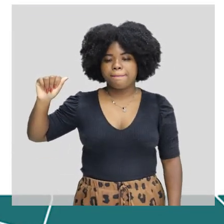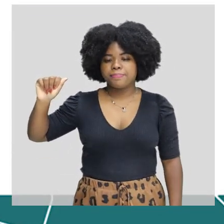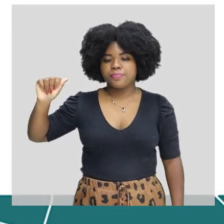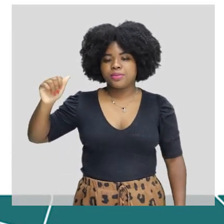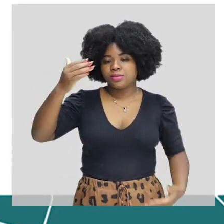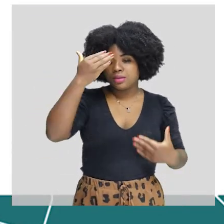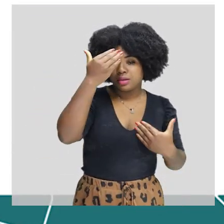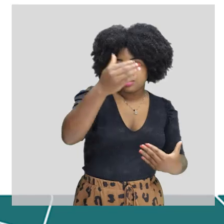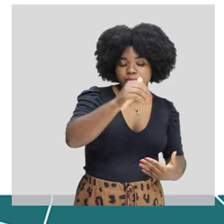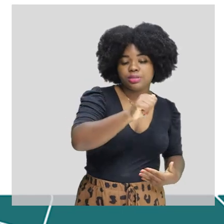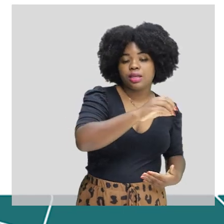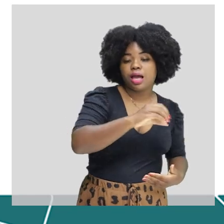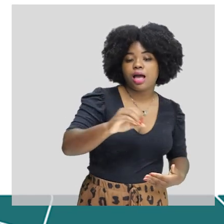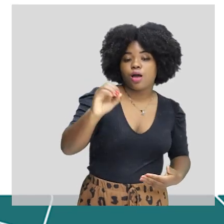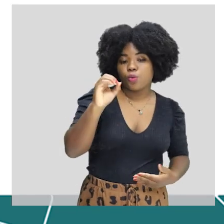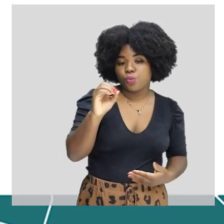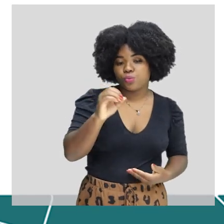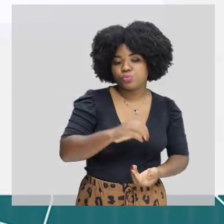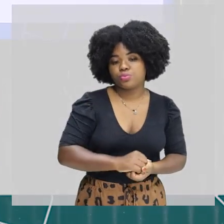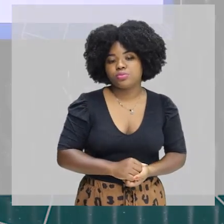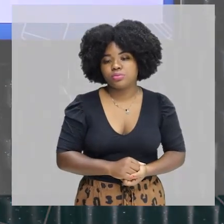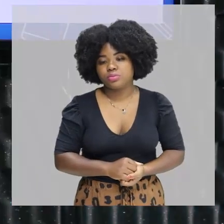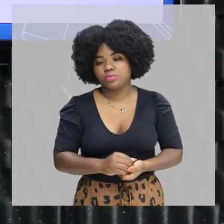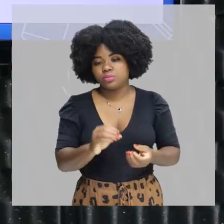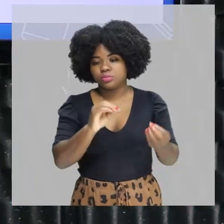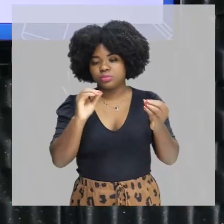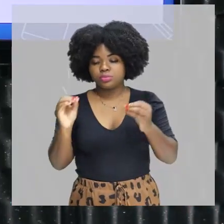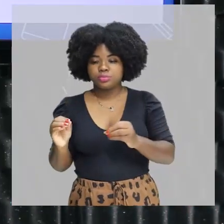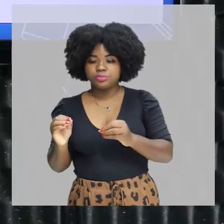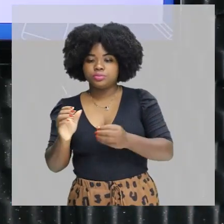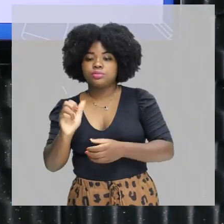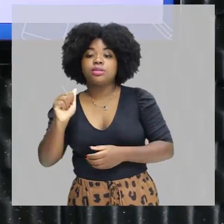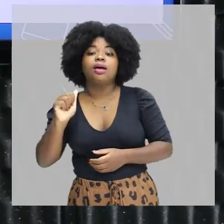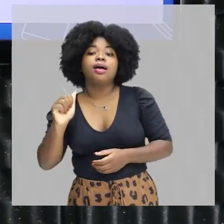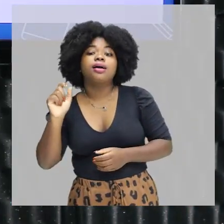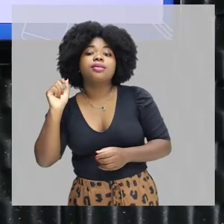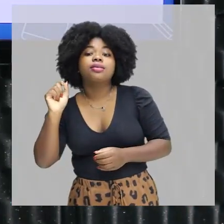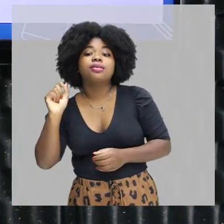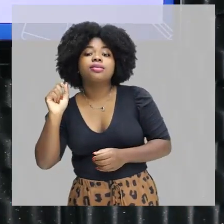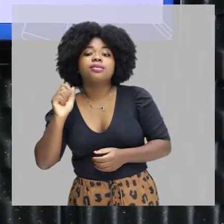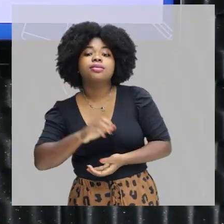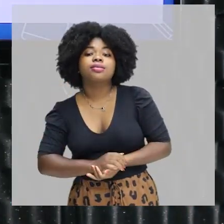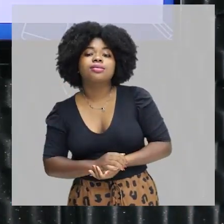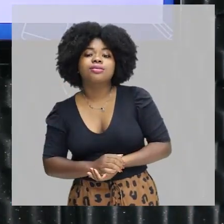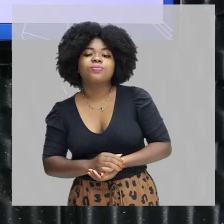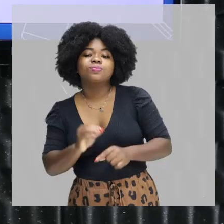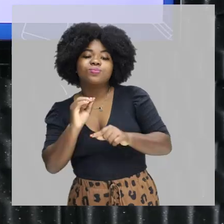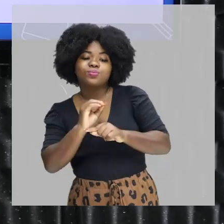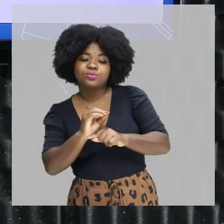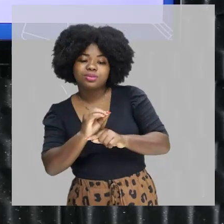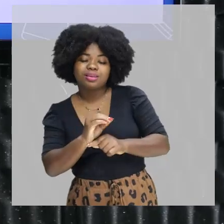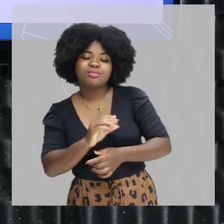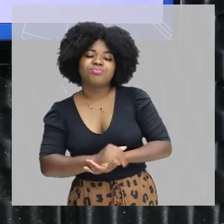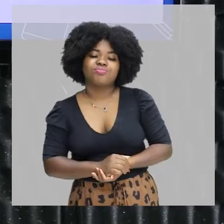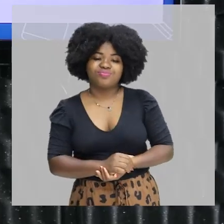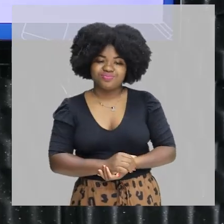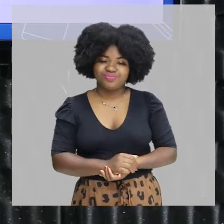quem agradece, agradece alguém por alguma coisa. A quê? Aos cuidados, tá certo? Por isso que é aos.